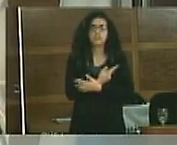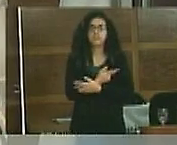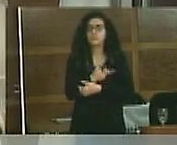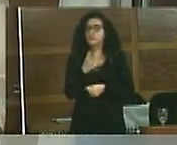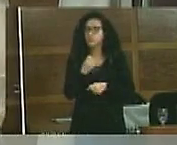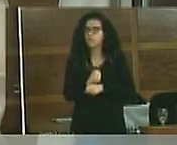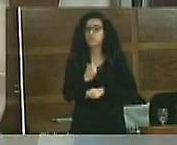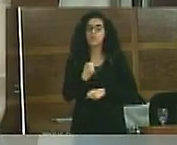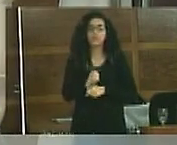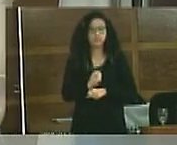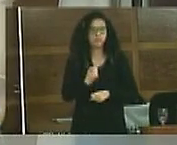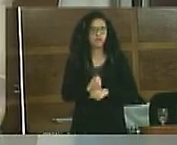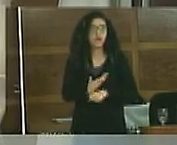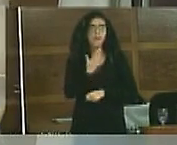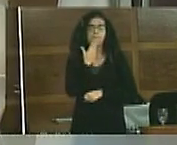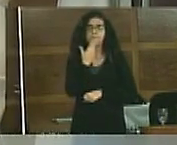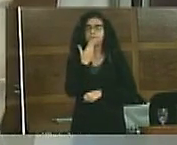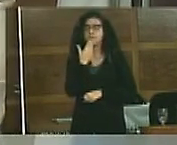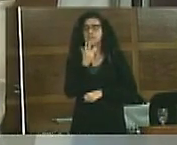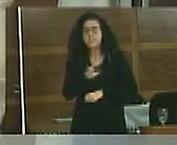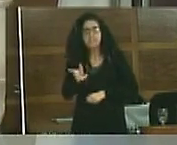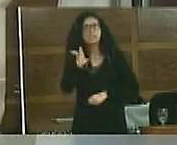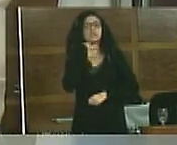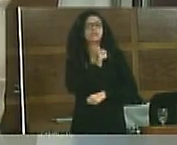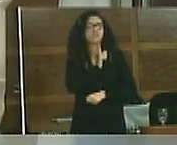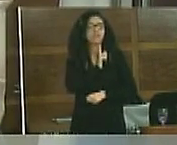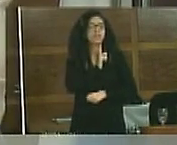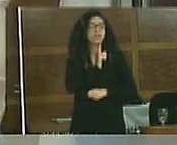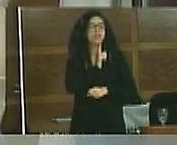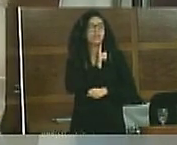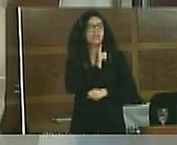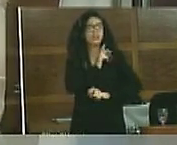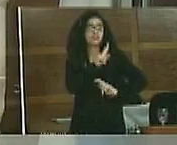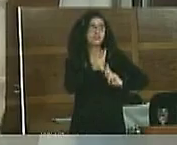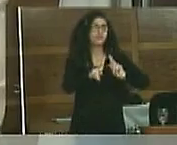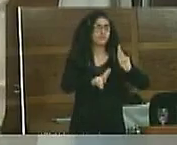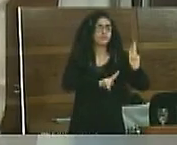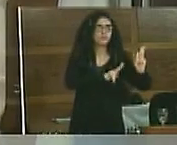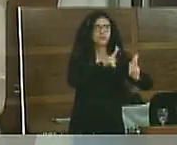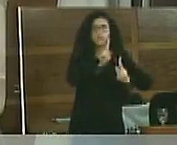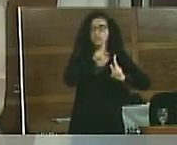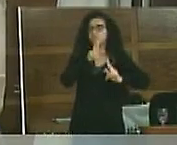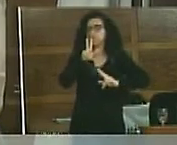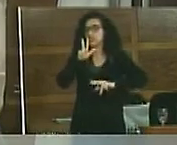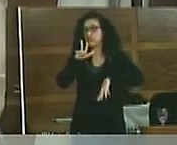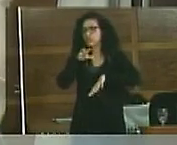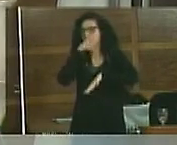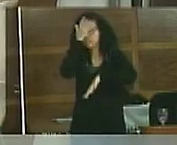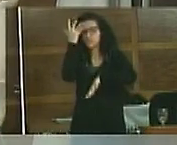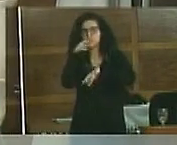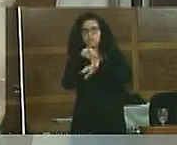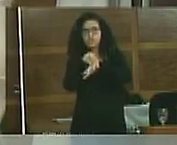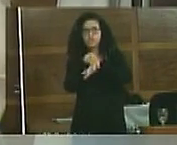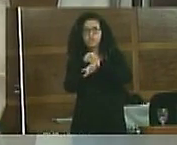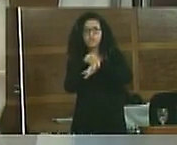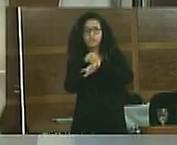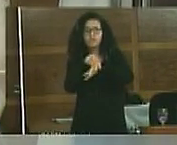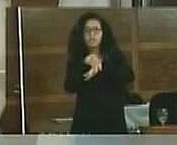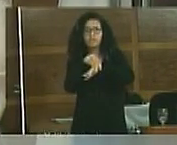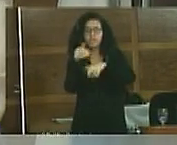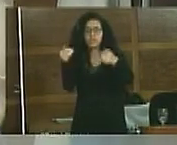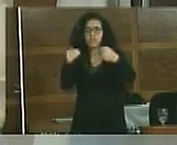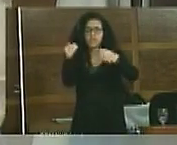anos, a gente mantém a tradição no nosso município e atrai a própria população e também turistas para prestigiar o